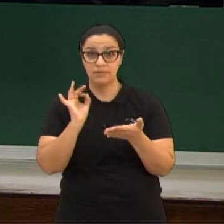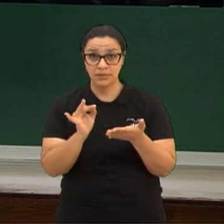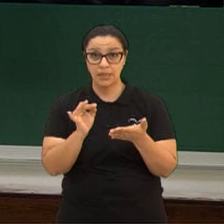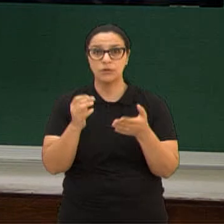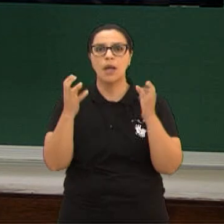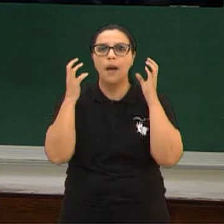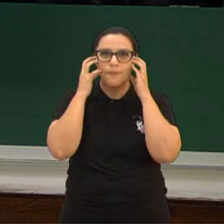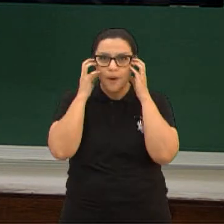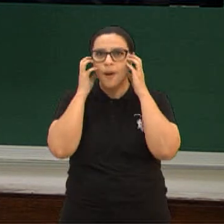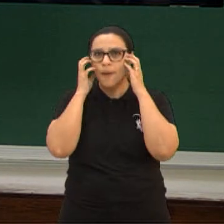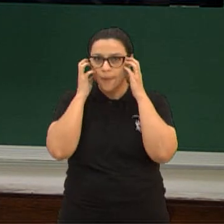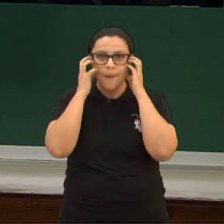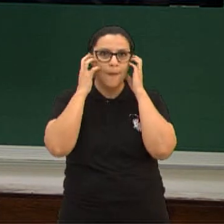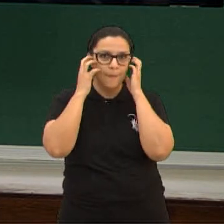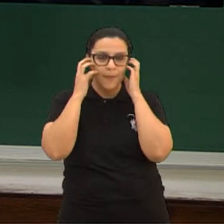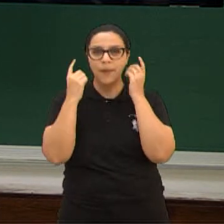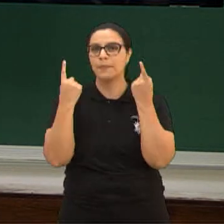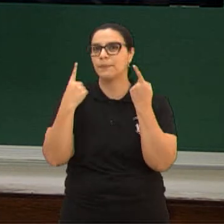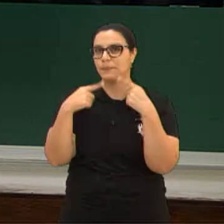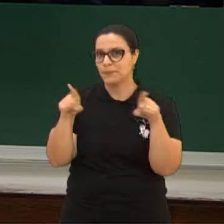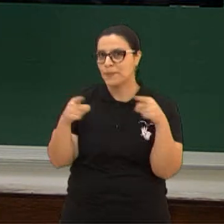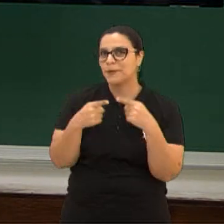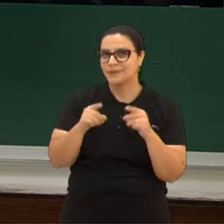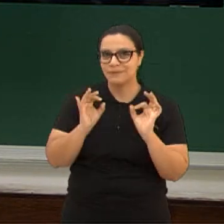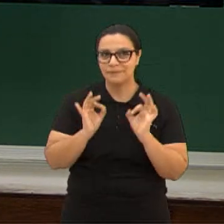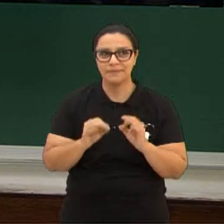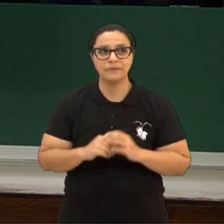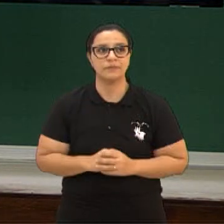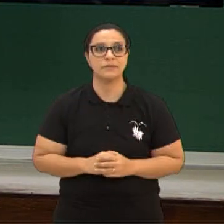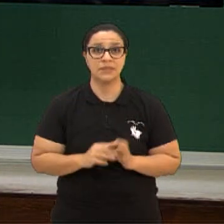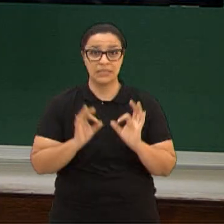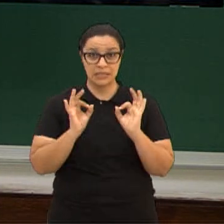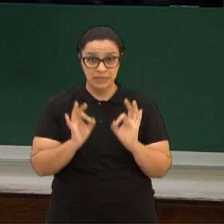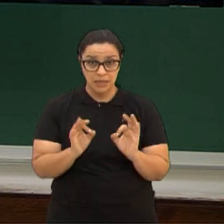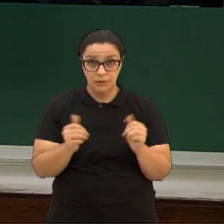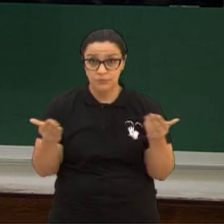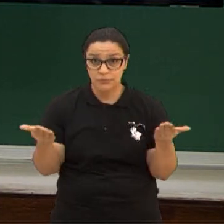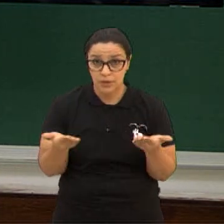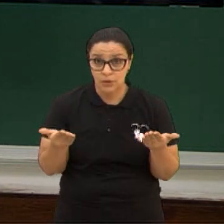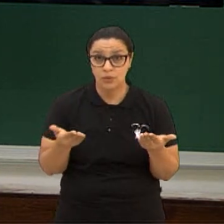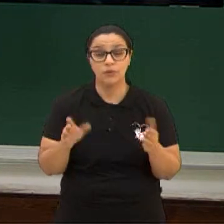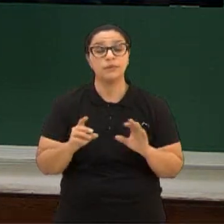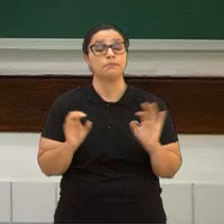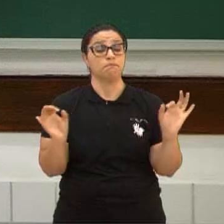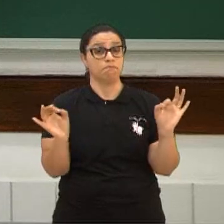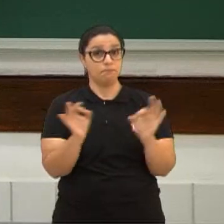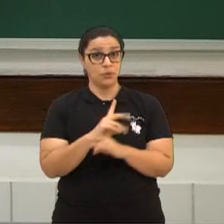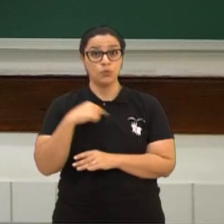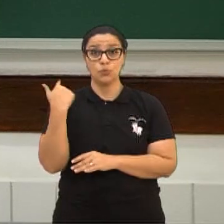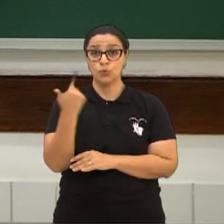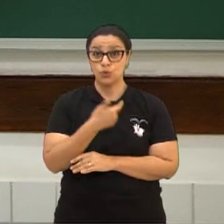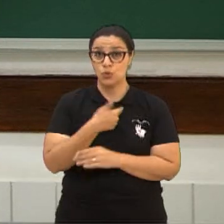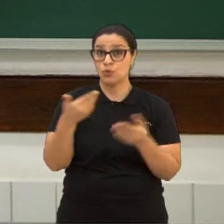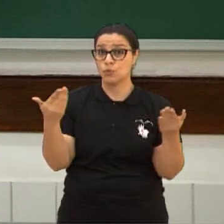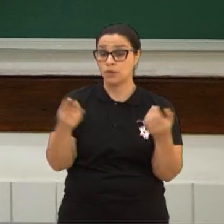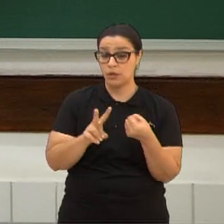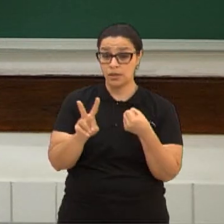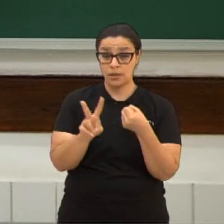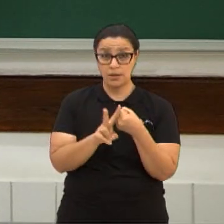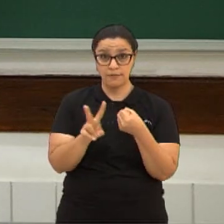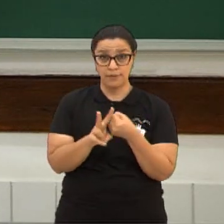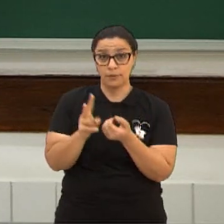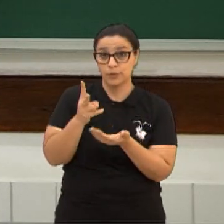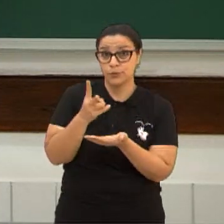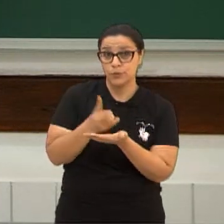phone e he is listening to music. Tudo bem até então com o nosso present